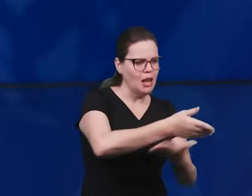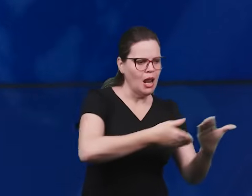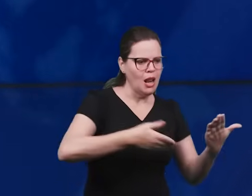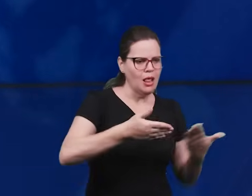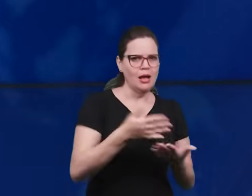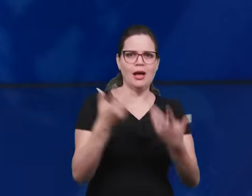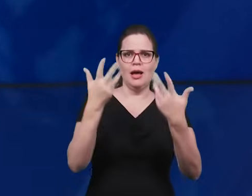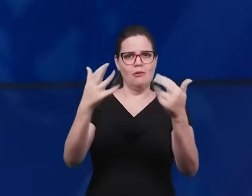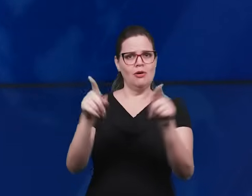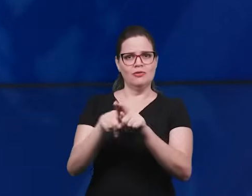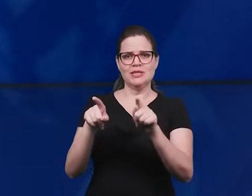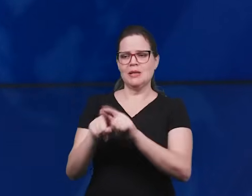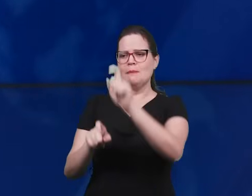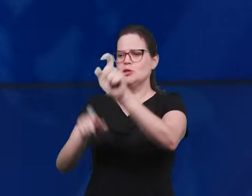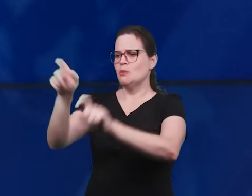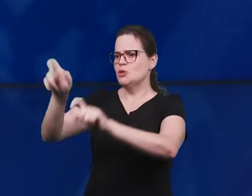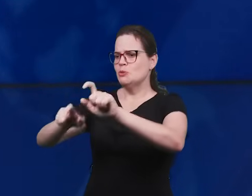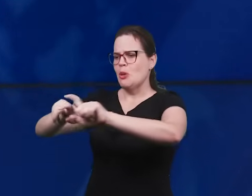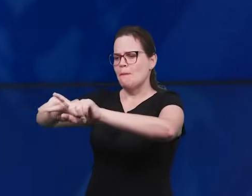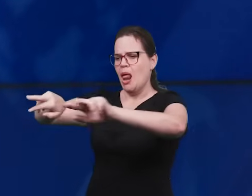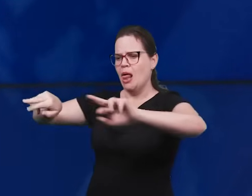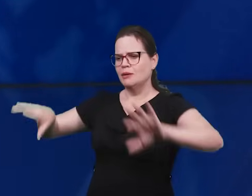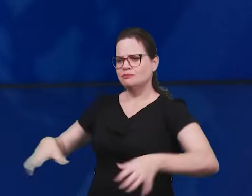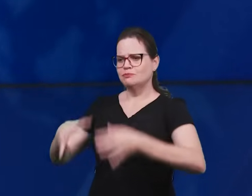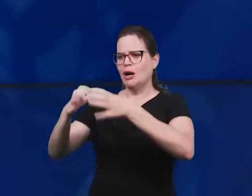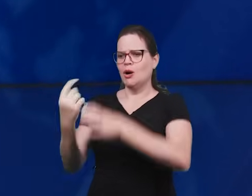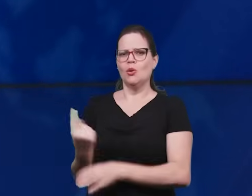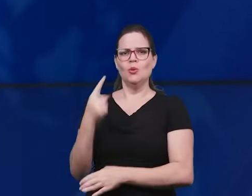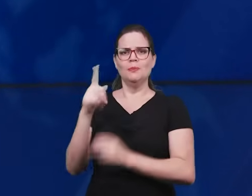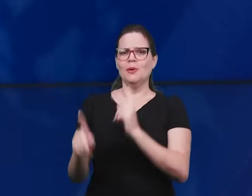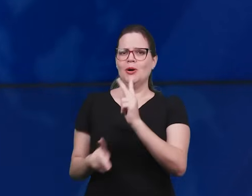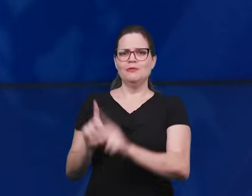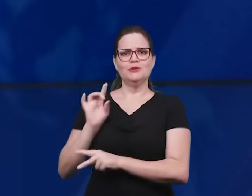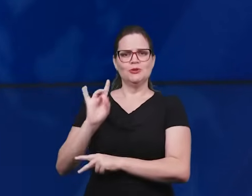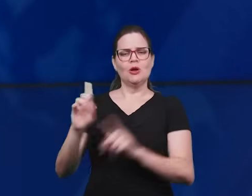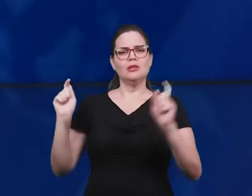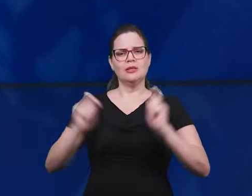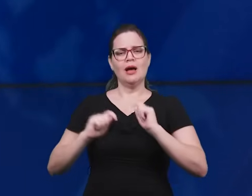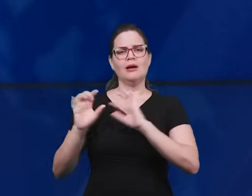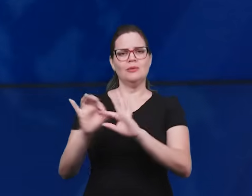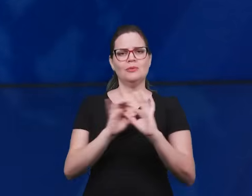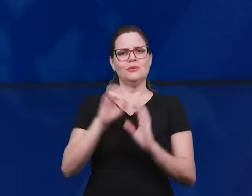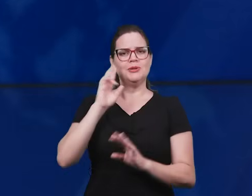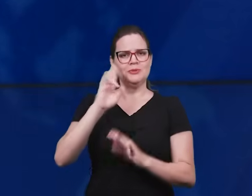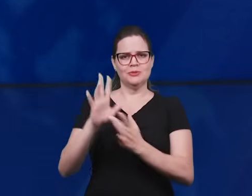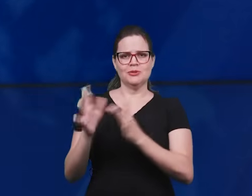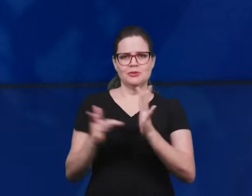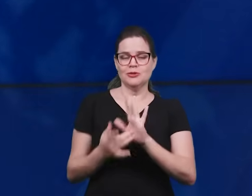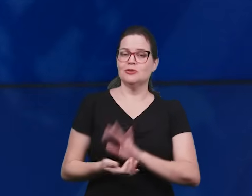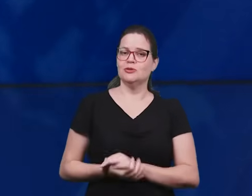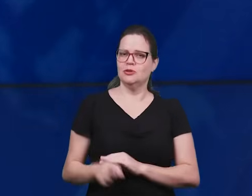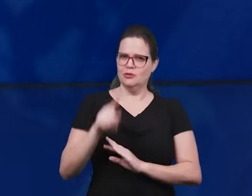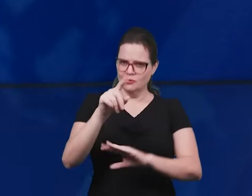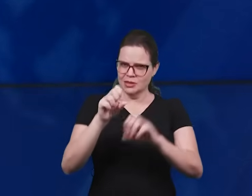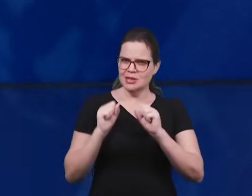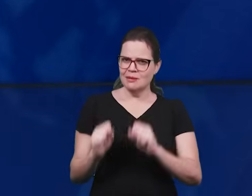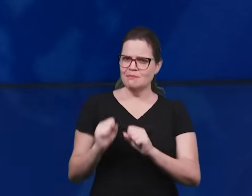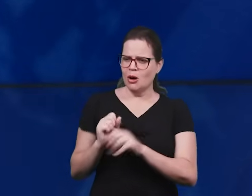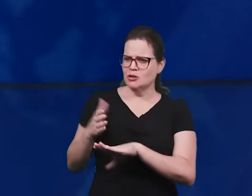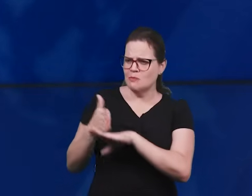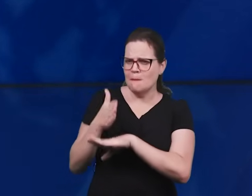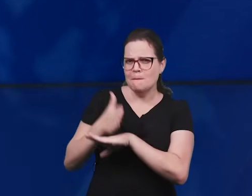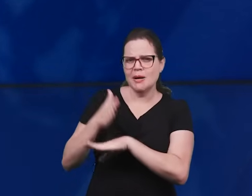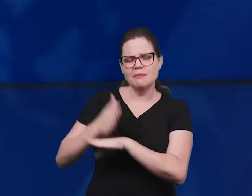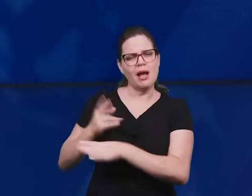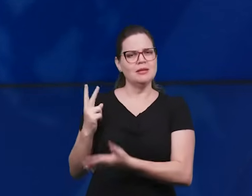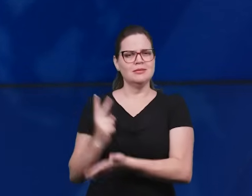Ele, junto com os demais salvos por Jesus Cristo. Torne-se também membro dessa comunidade de salvos em